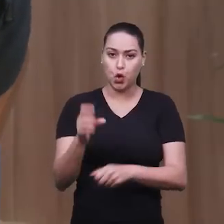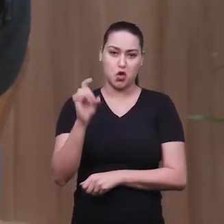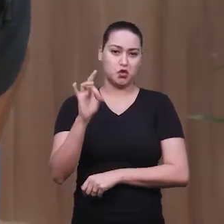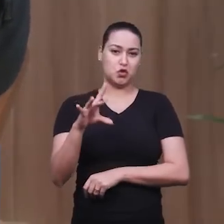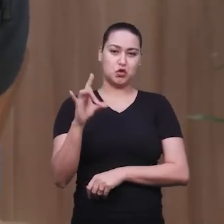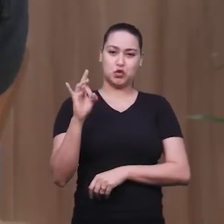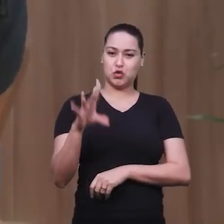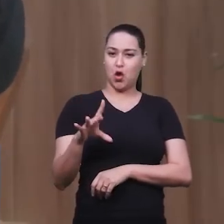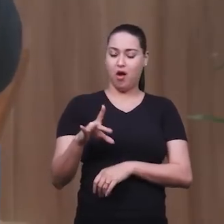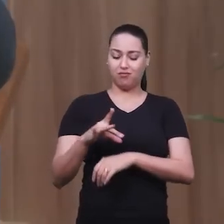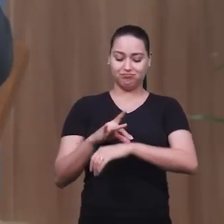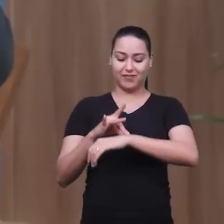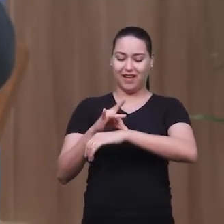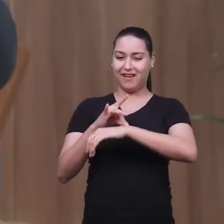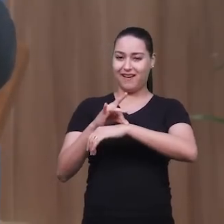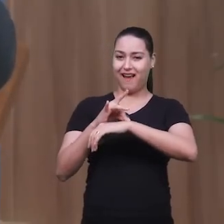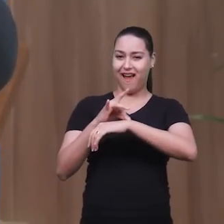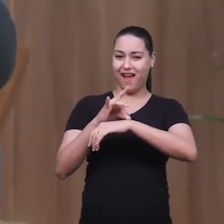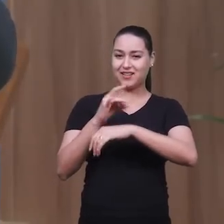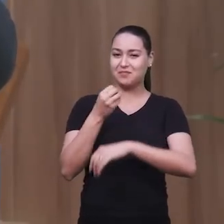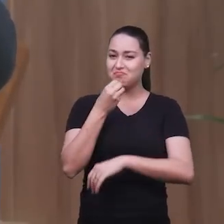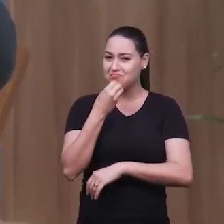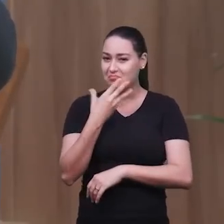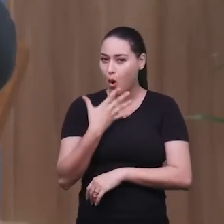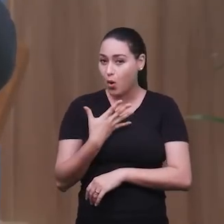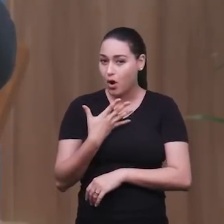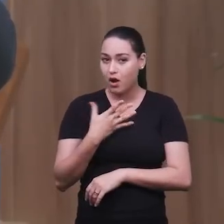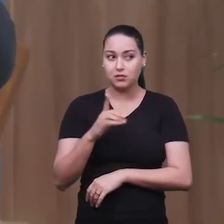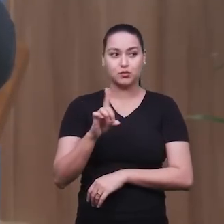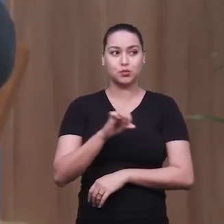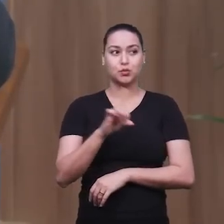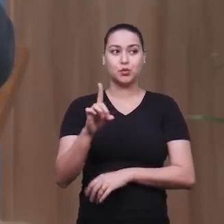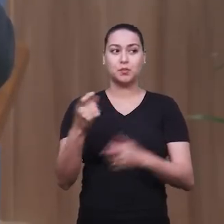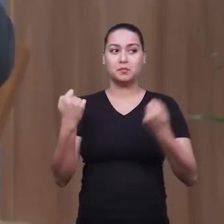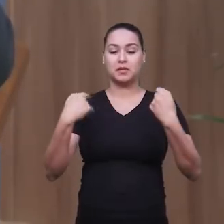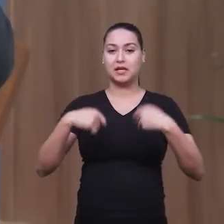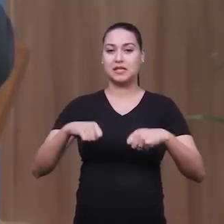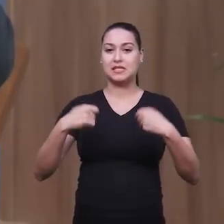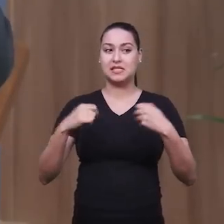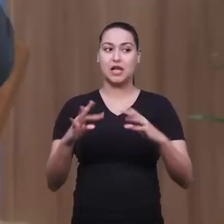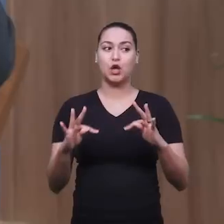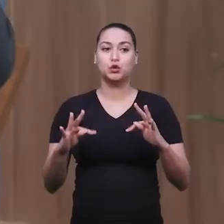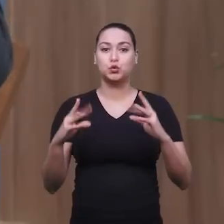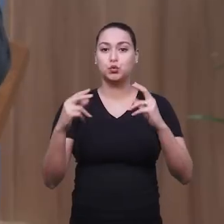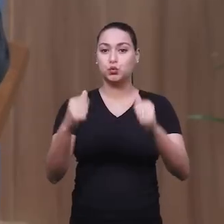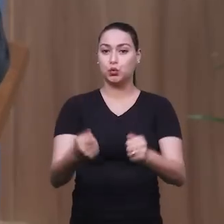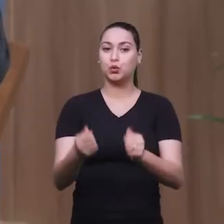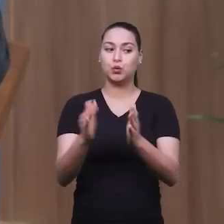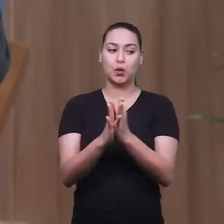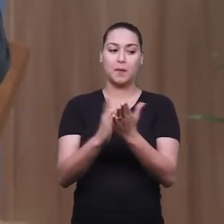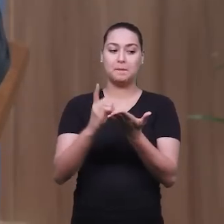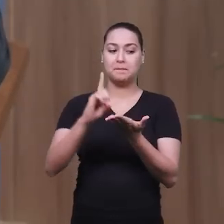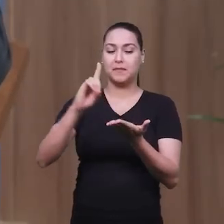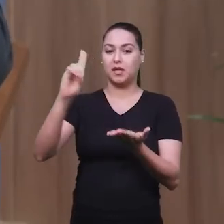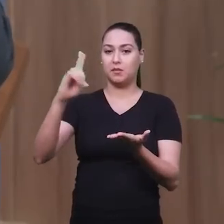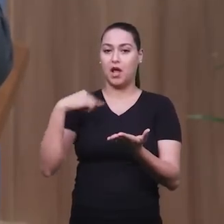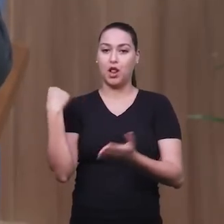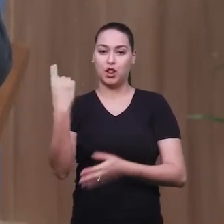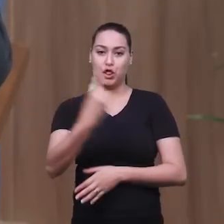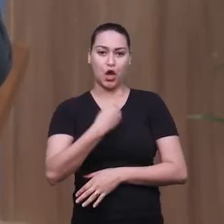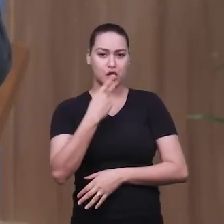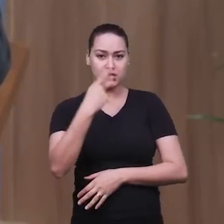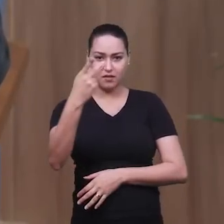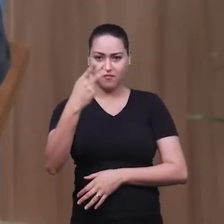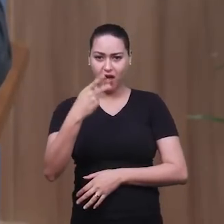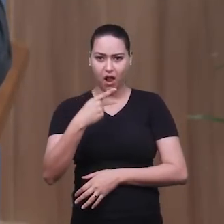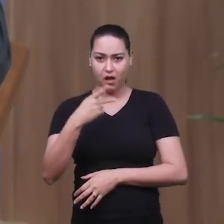todo. Amém. Não era só o filé mignon do cordeiro. Tem que se alimentar do cordeiro todo. Isso aqui é Bíblia. Nós estamos falando